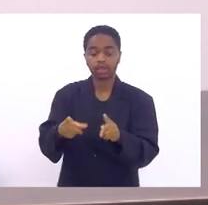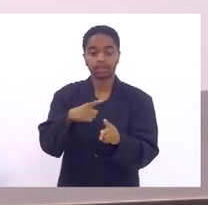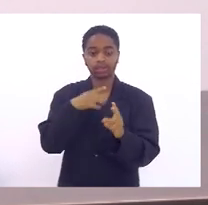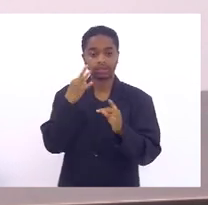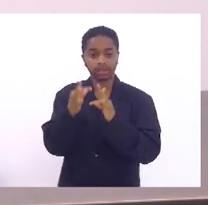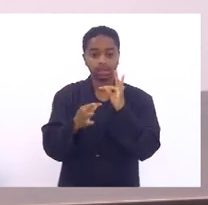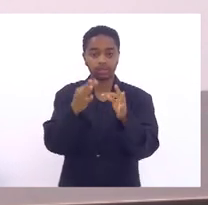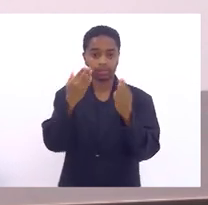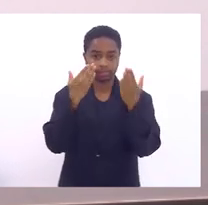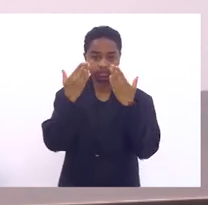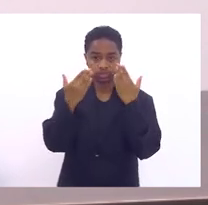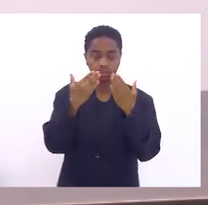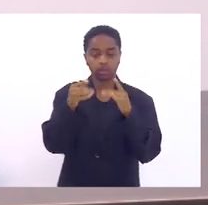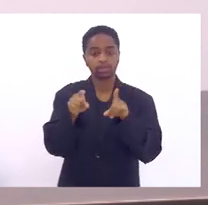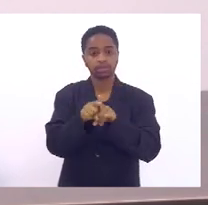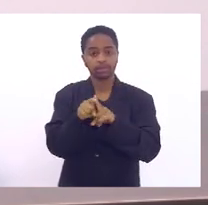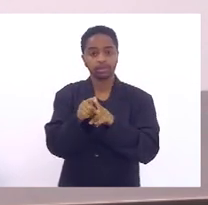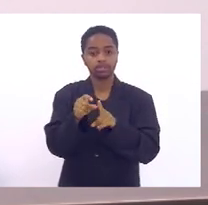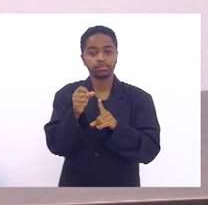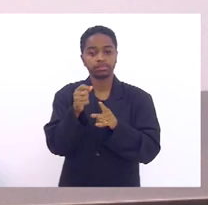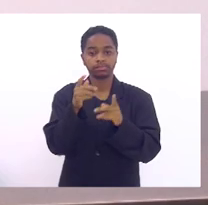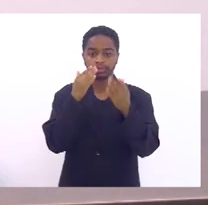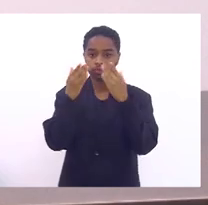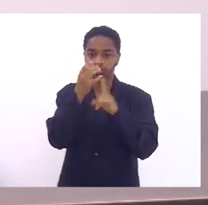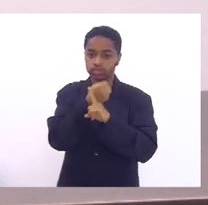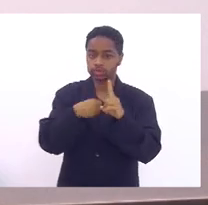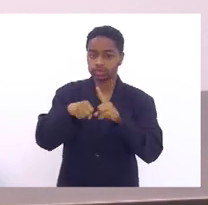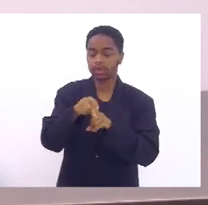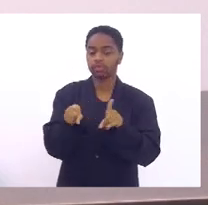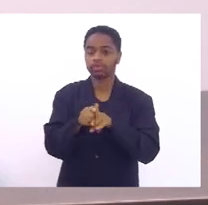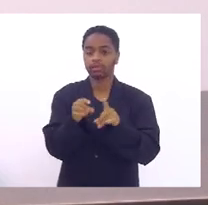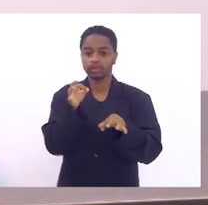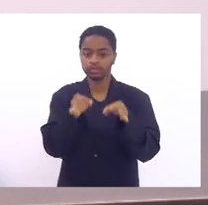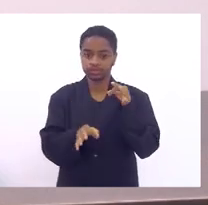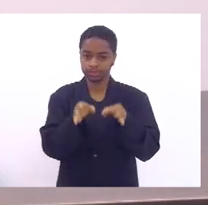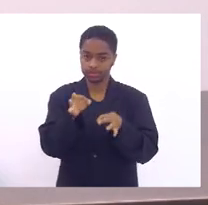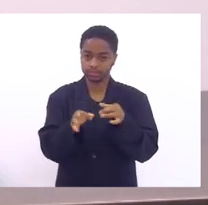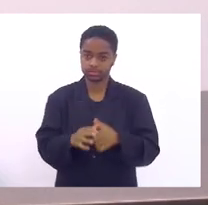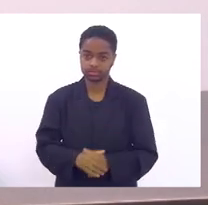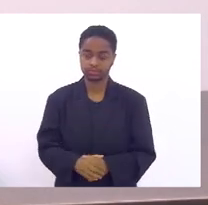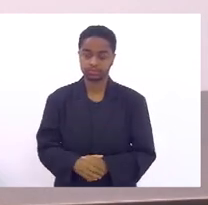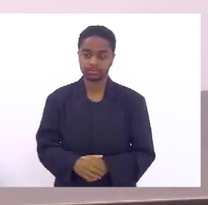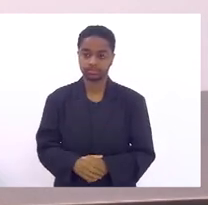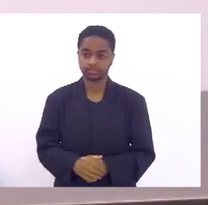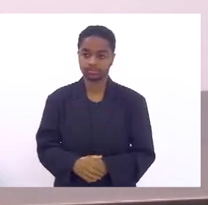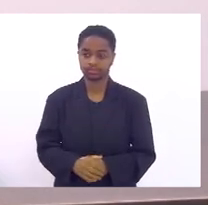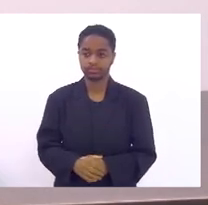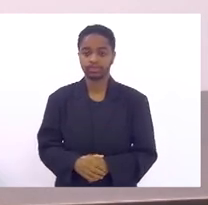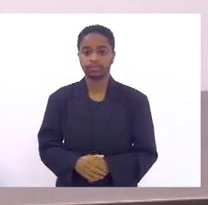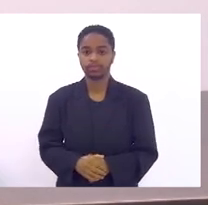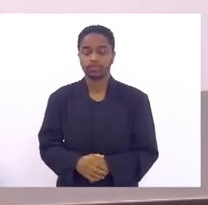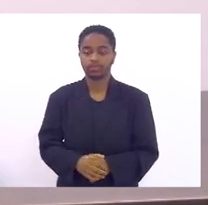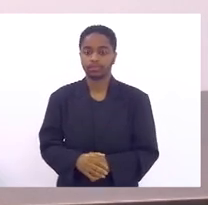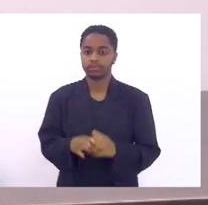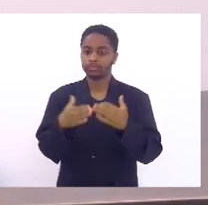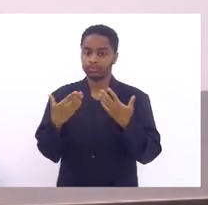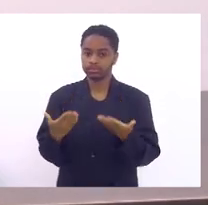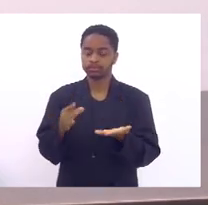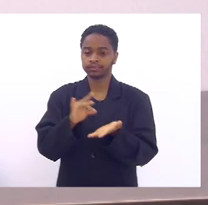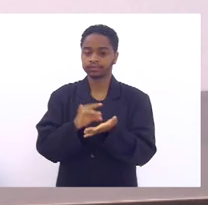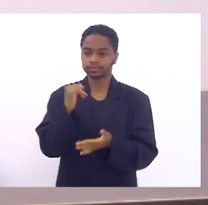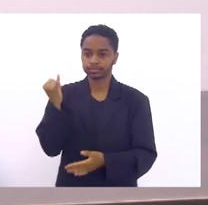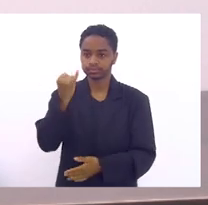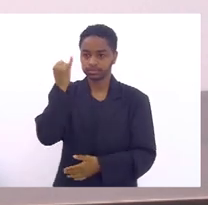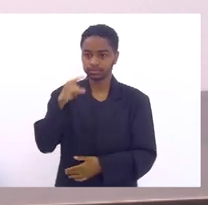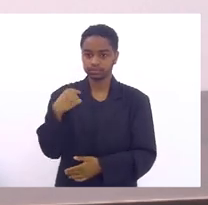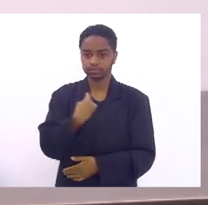psicossocial e jurídico né ela tem um acompanhamentos jurídicos nos nossos estabelecimentos então assim isso é muito importante